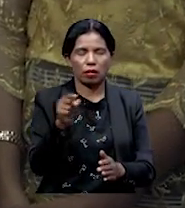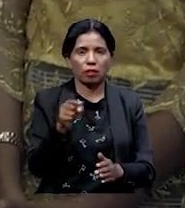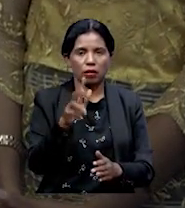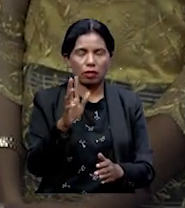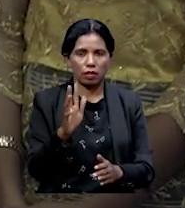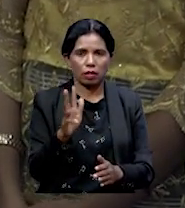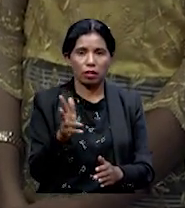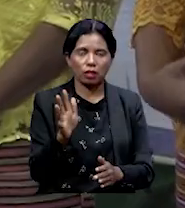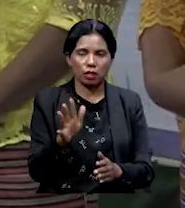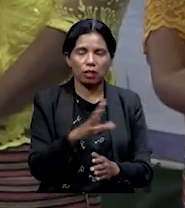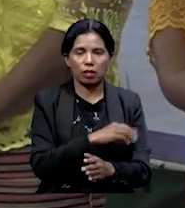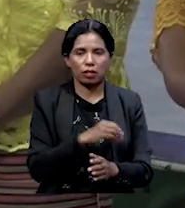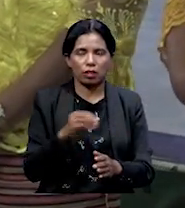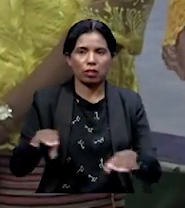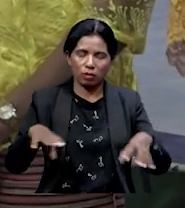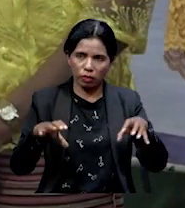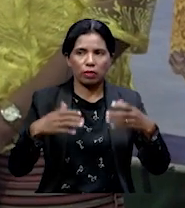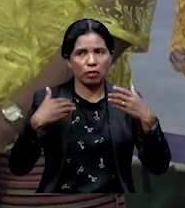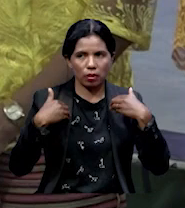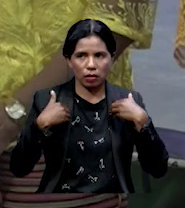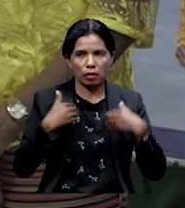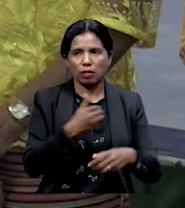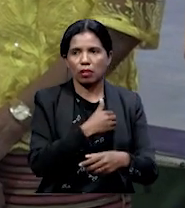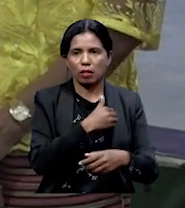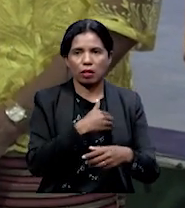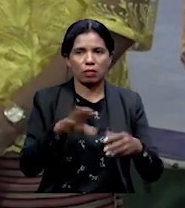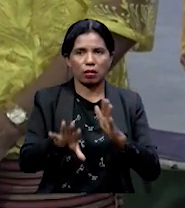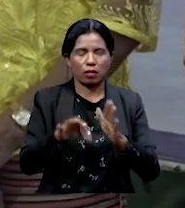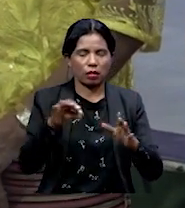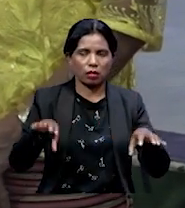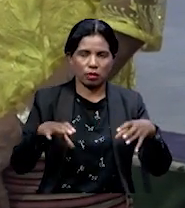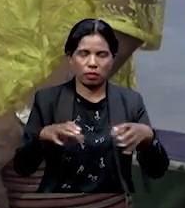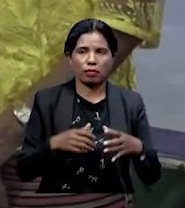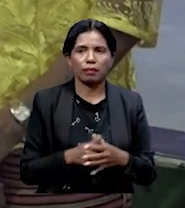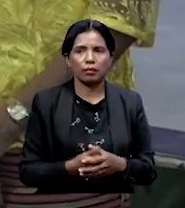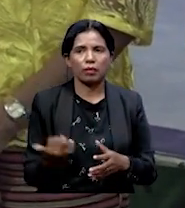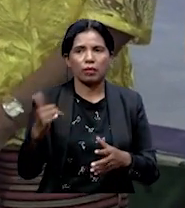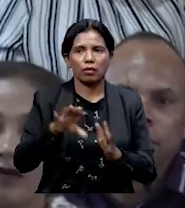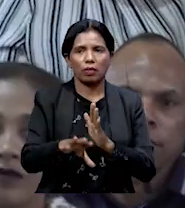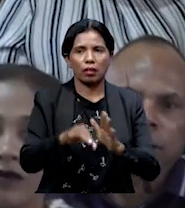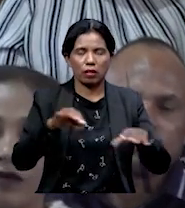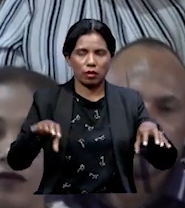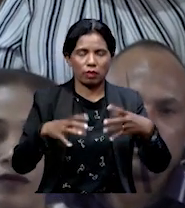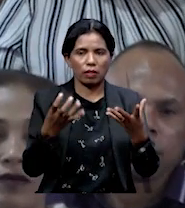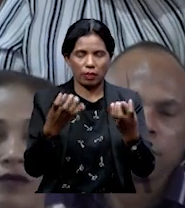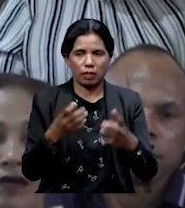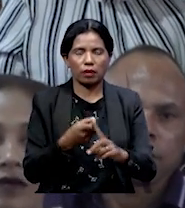serviço, enquanto 55% se dá o que está no serviço. Se não vê, ma que está no serviço para aqui, ma